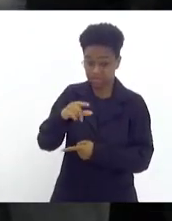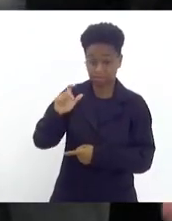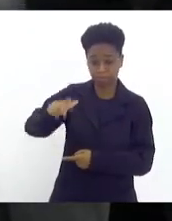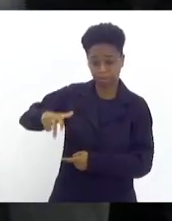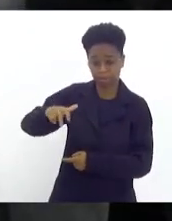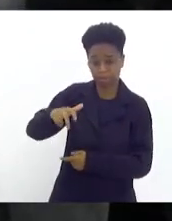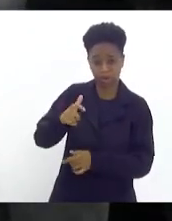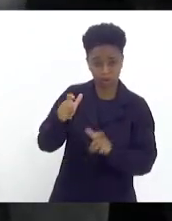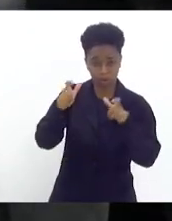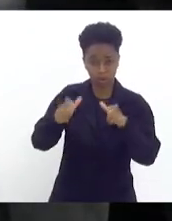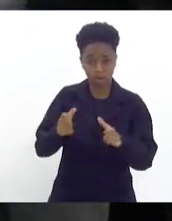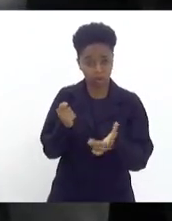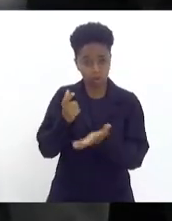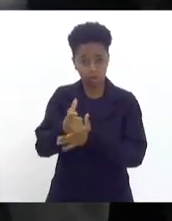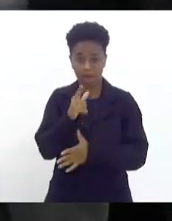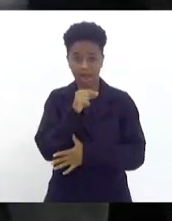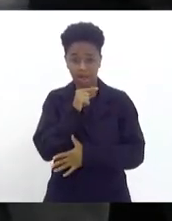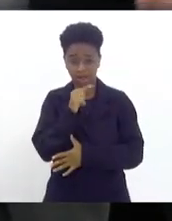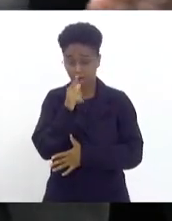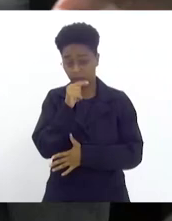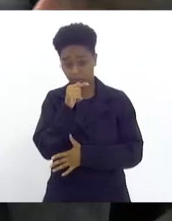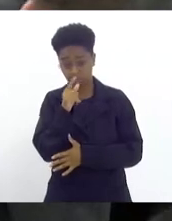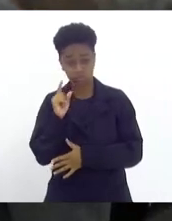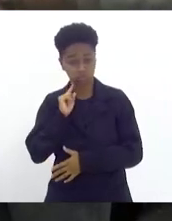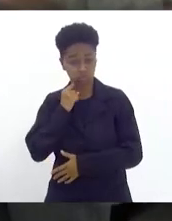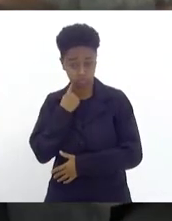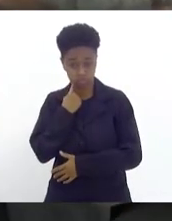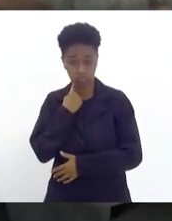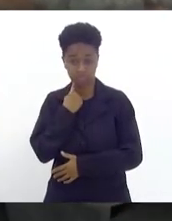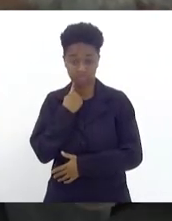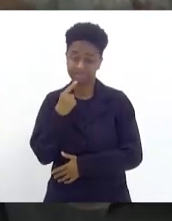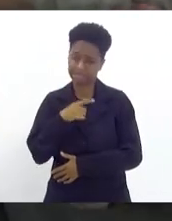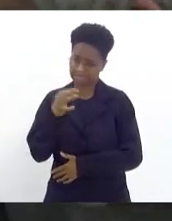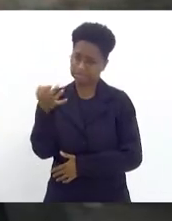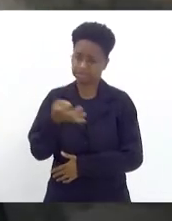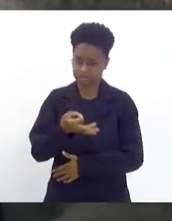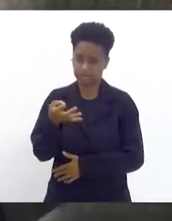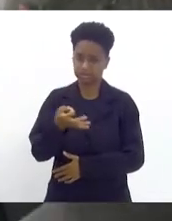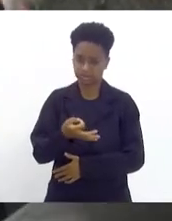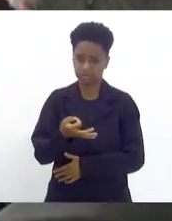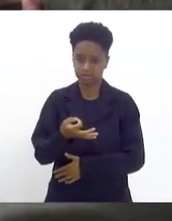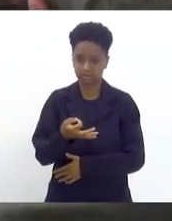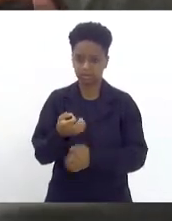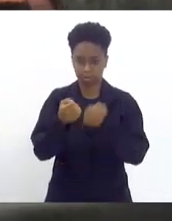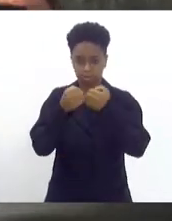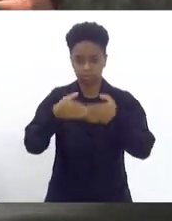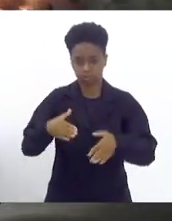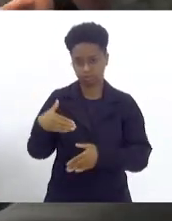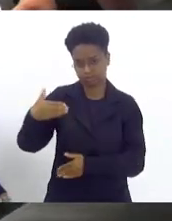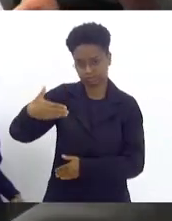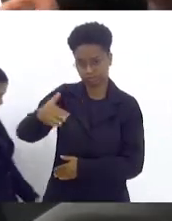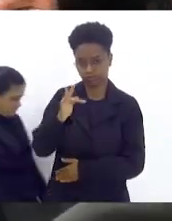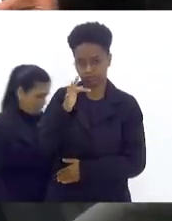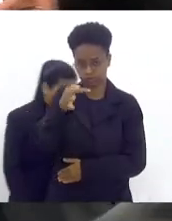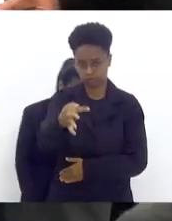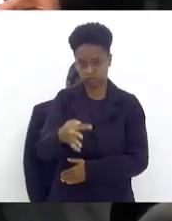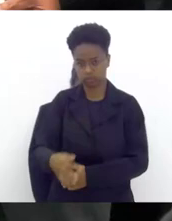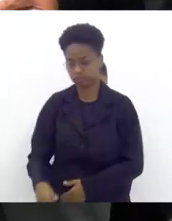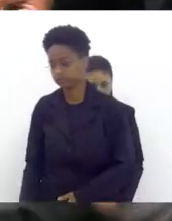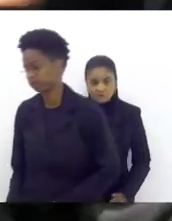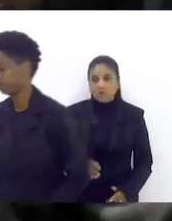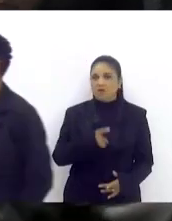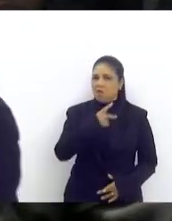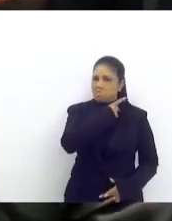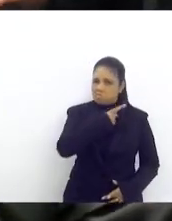pelo lugar consome uma água contaminada Com certeza esse dano vai vir mais na frente então Presidente audiência